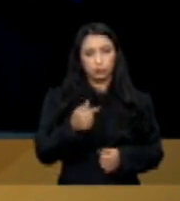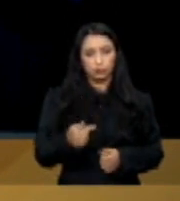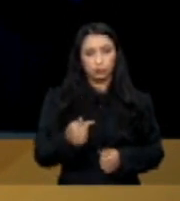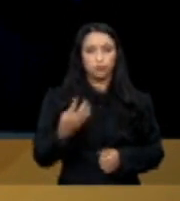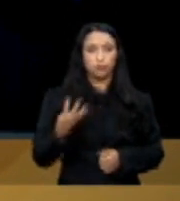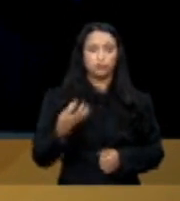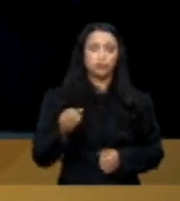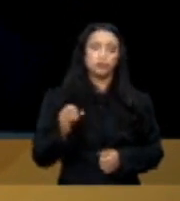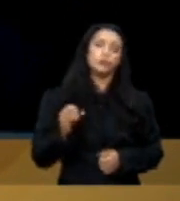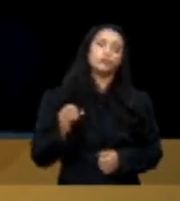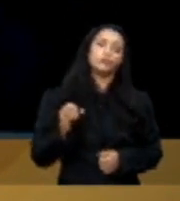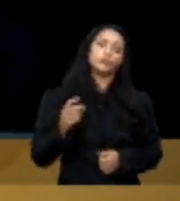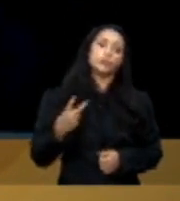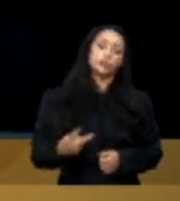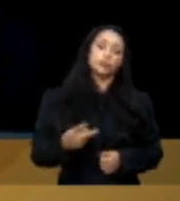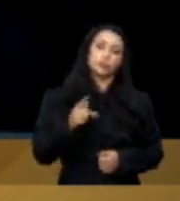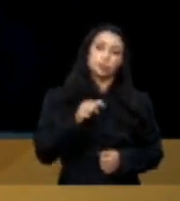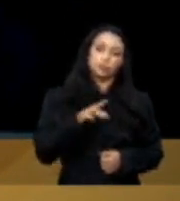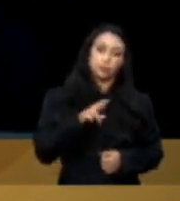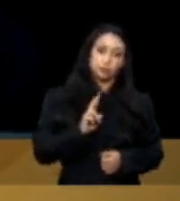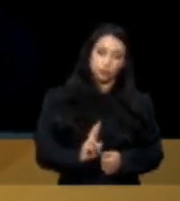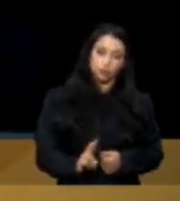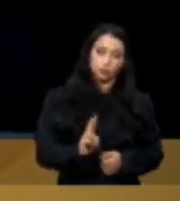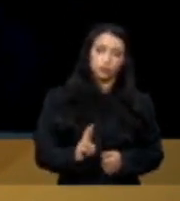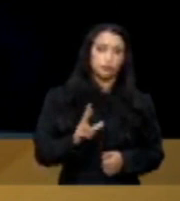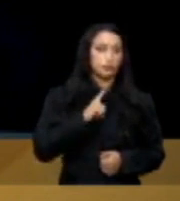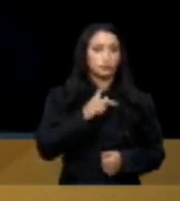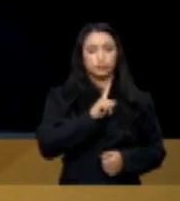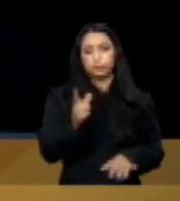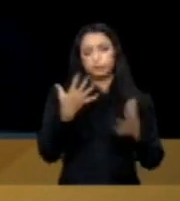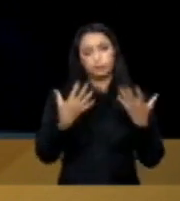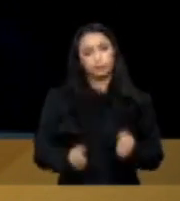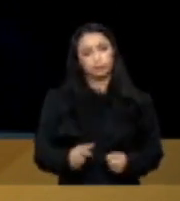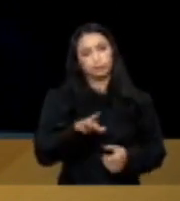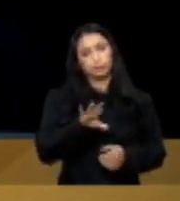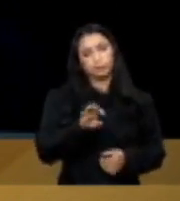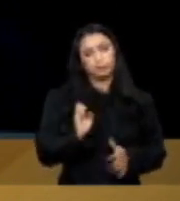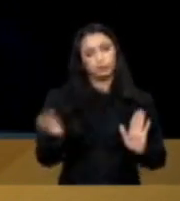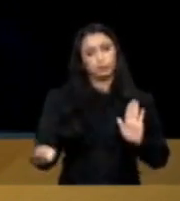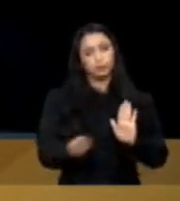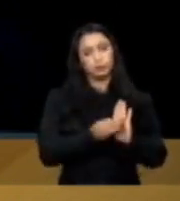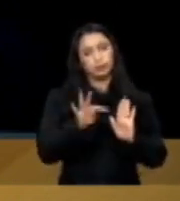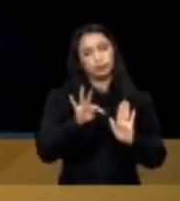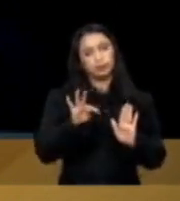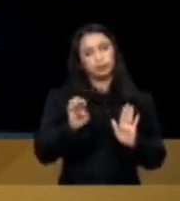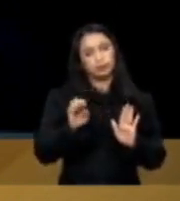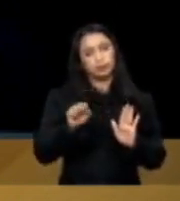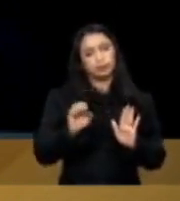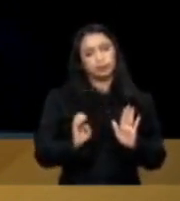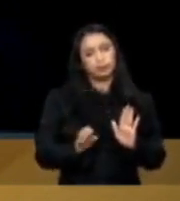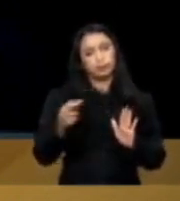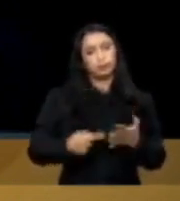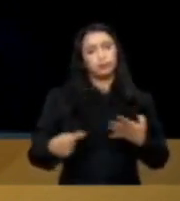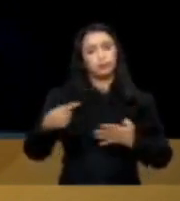627.432, o Procurador-Geral da República manifesta-se pelo desprovimento do recurso extraordinário e fixação da tese de